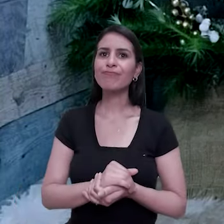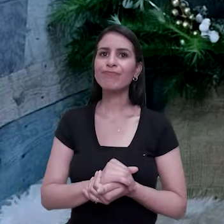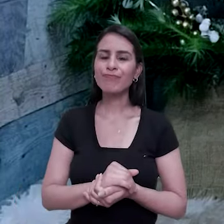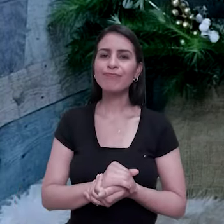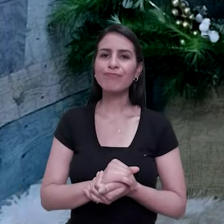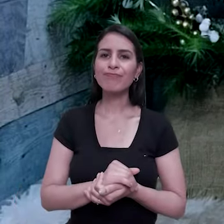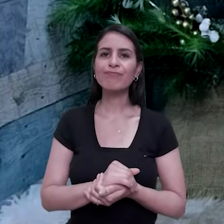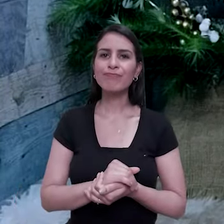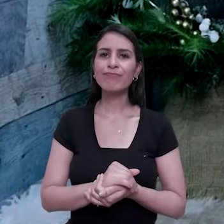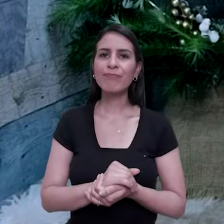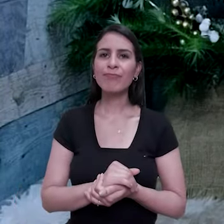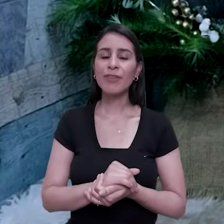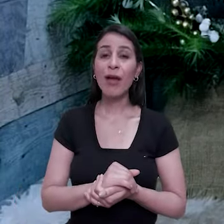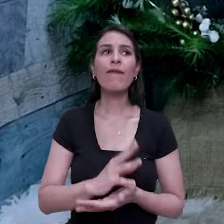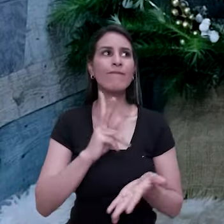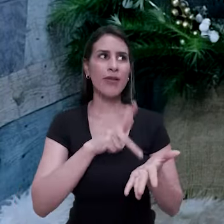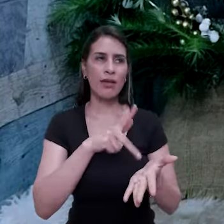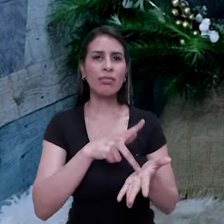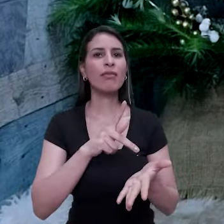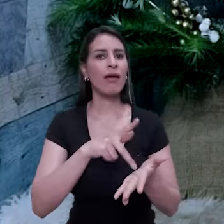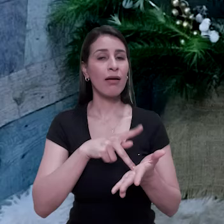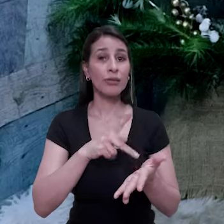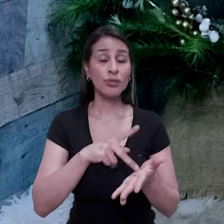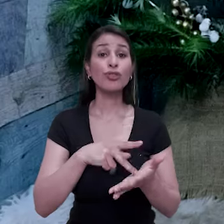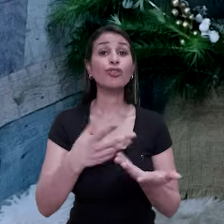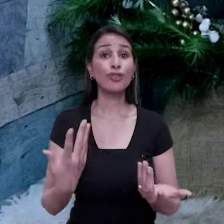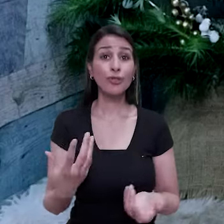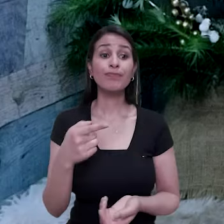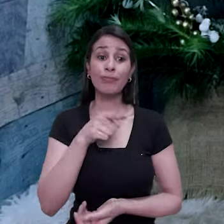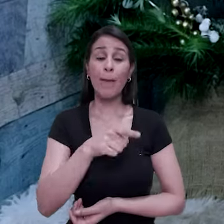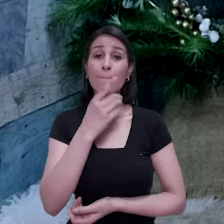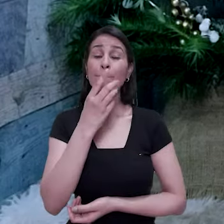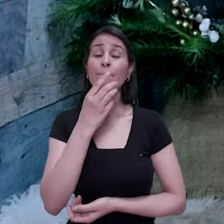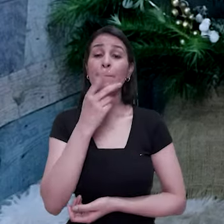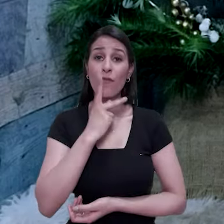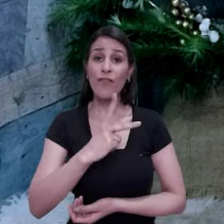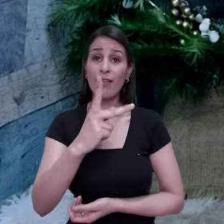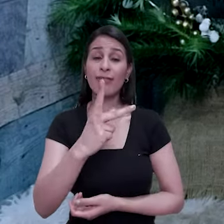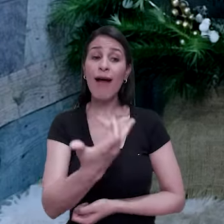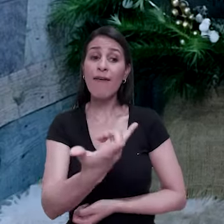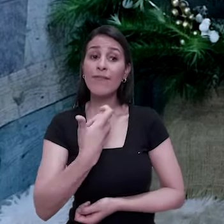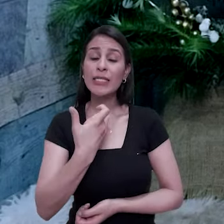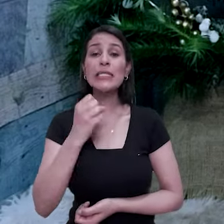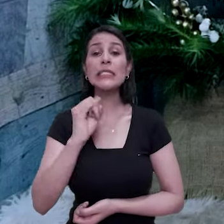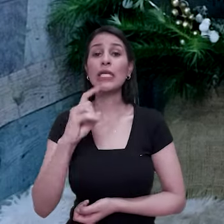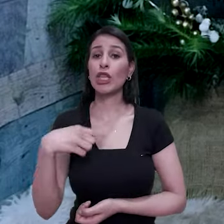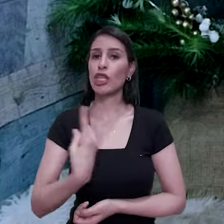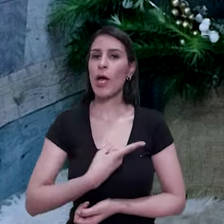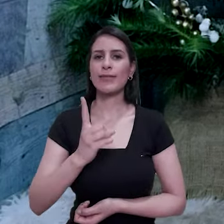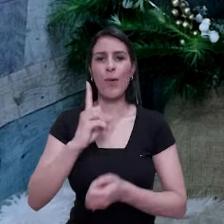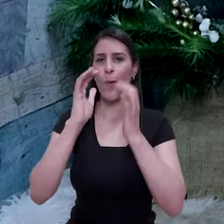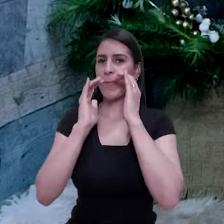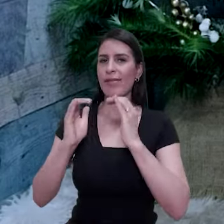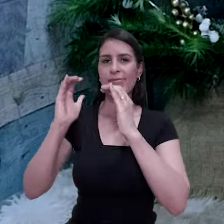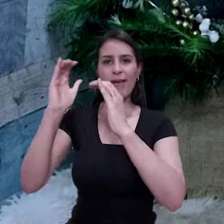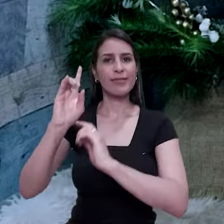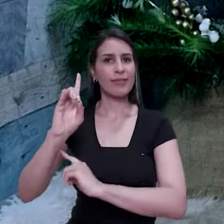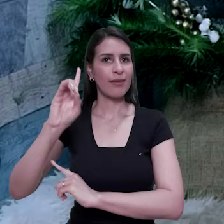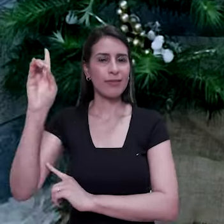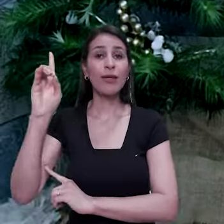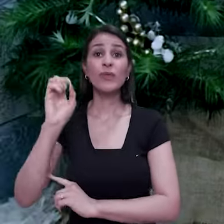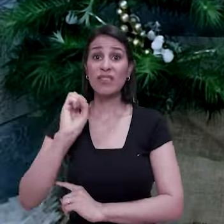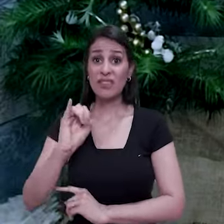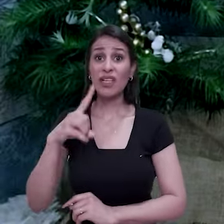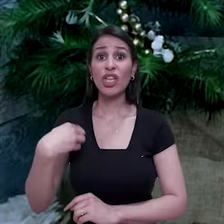Verdade, Horácio. O profeta diz quando não estamos fazendo aquilo que Deus pede para nós, a vontade dele. E quando fazemos